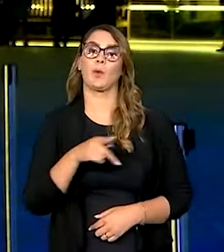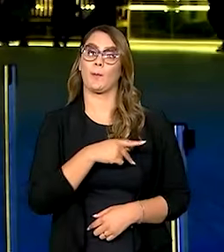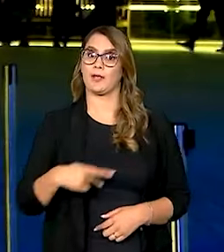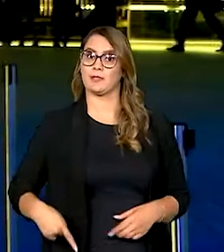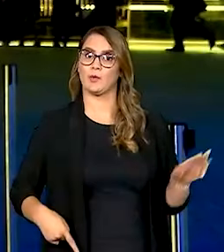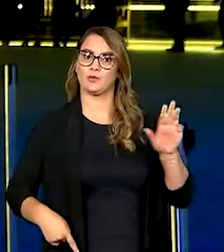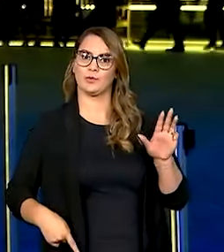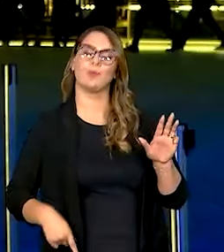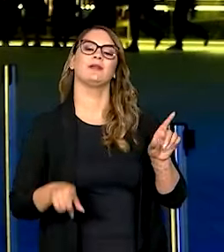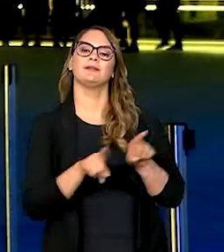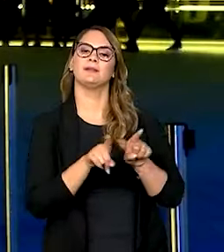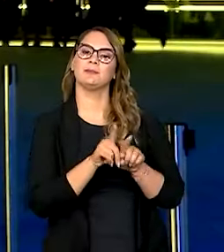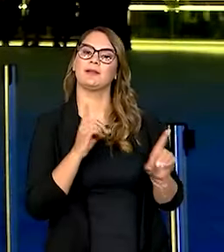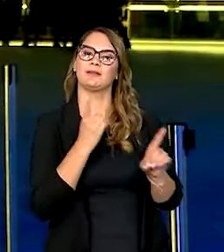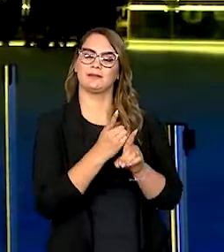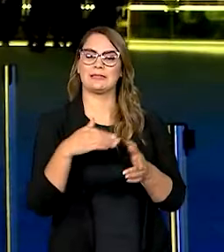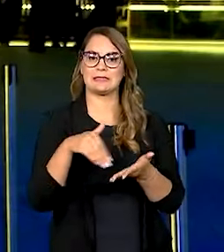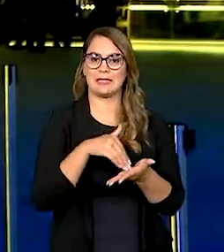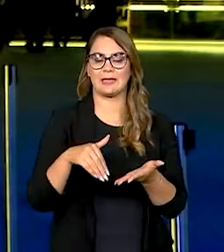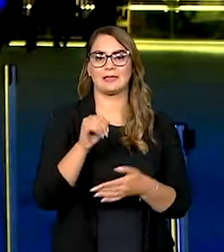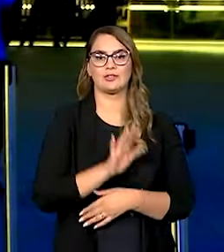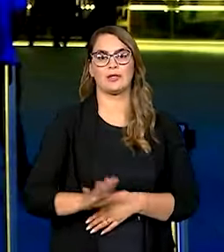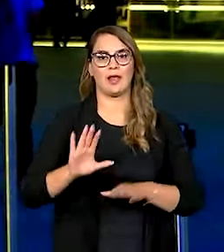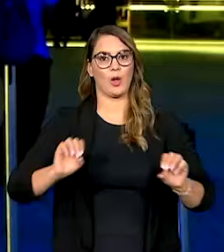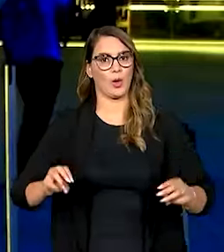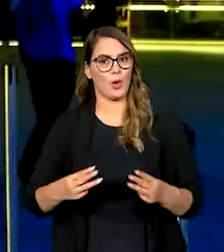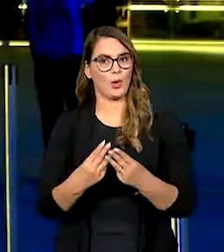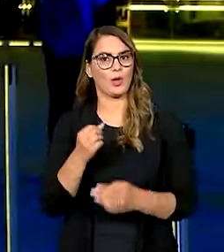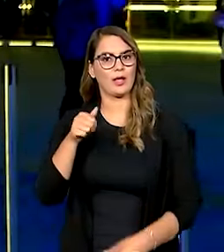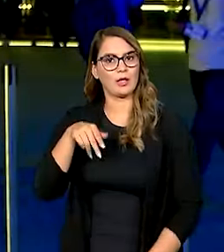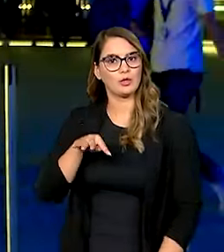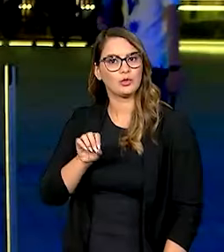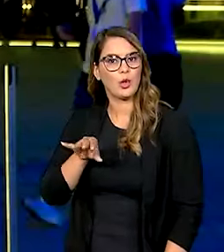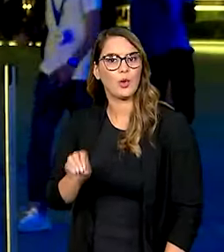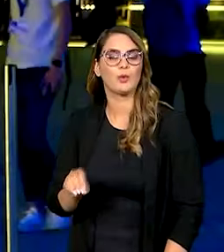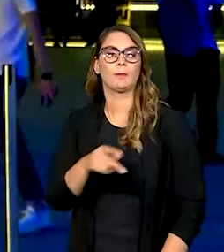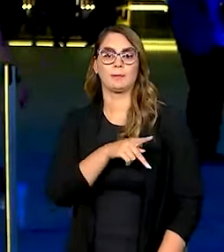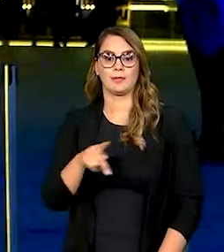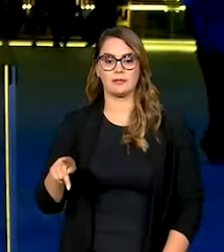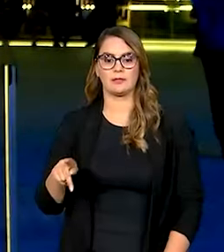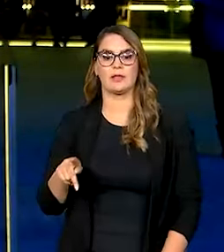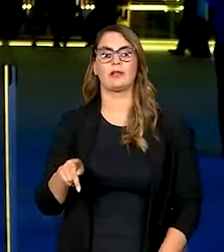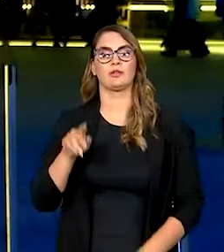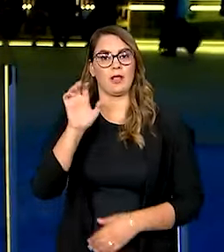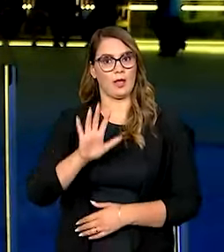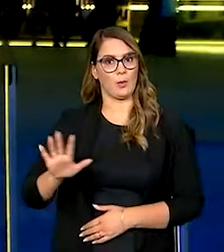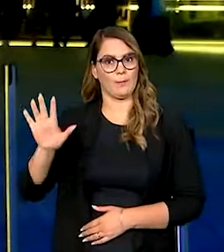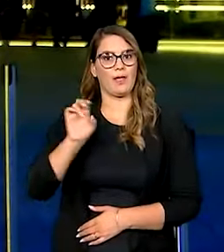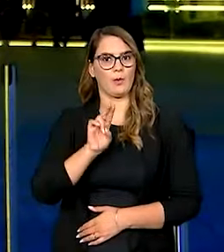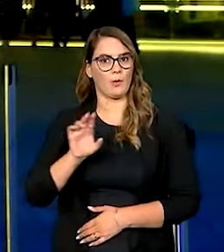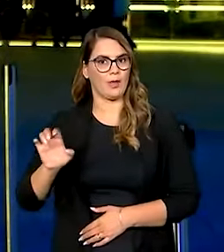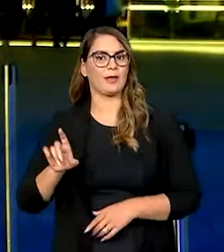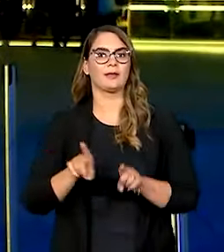se reunir com o secretário-geral da ONU, Antônio Guterres, com a presidente da Comissão Europeia, Ursula von der Leyen,